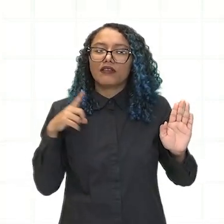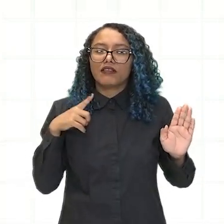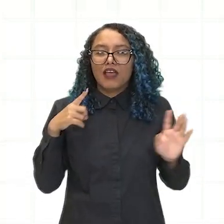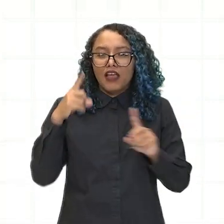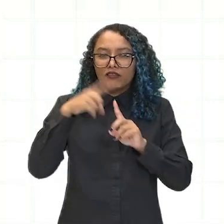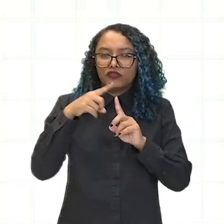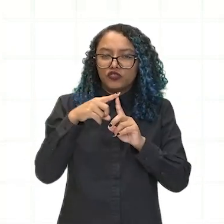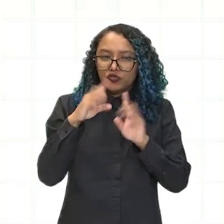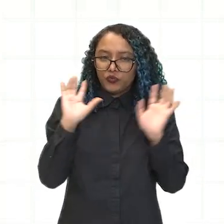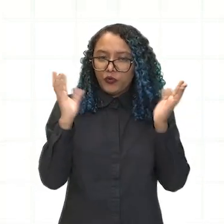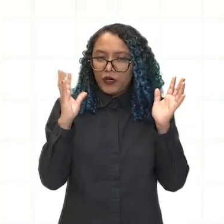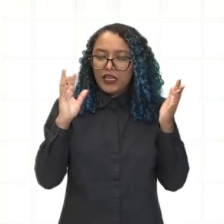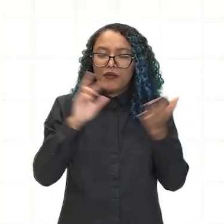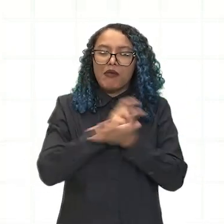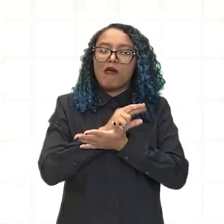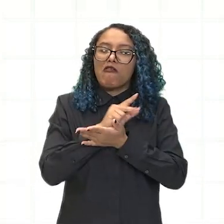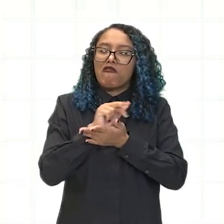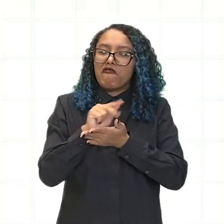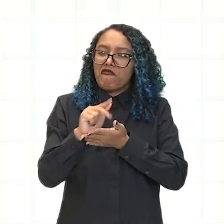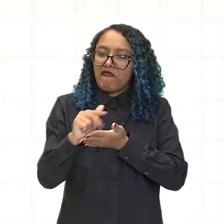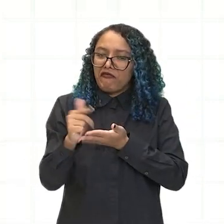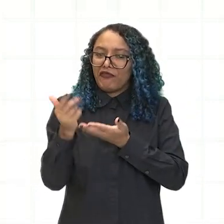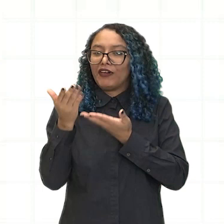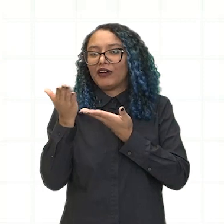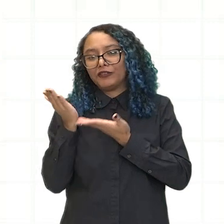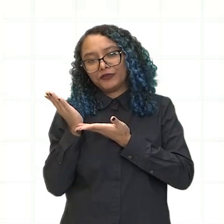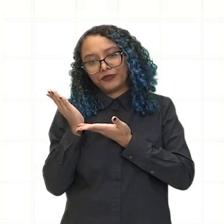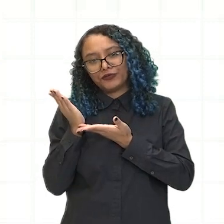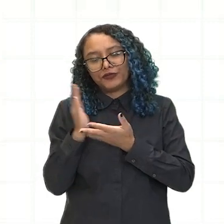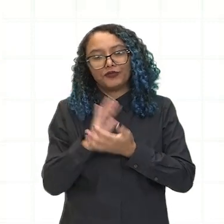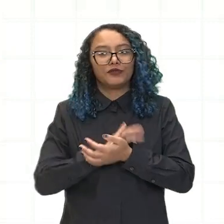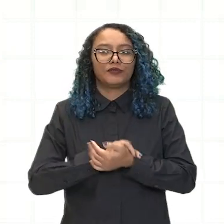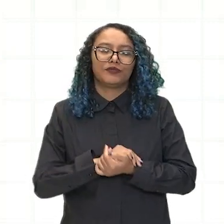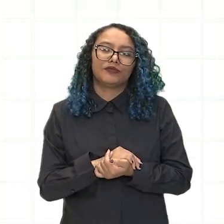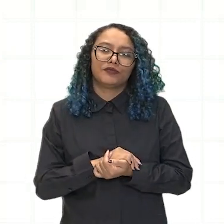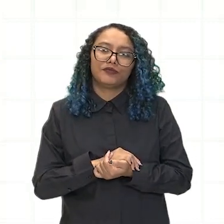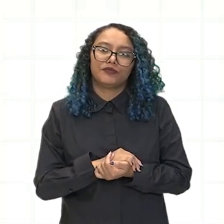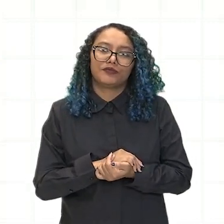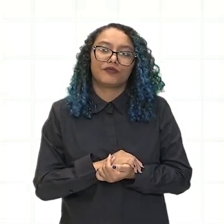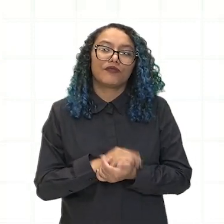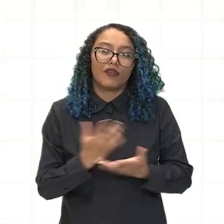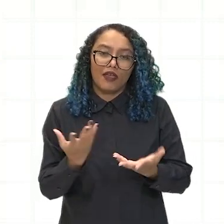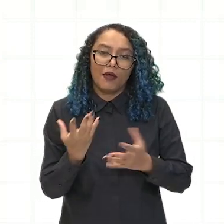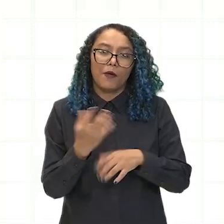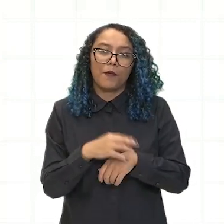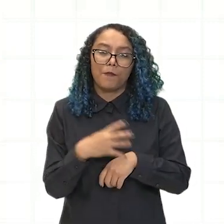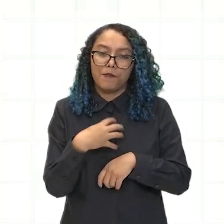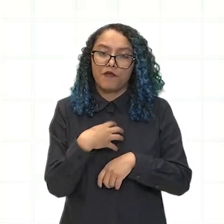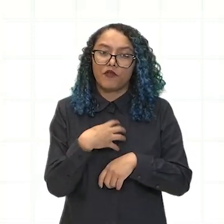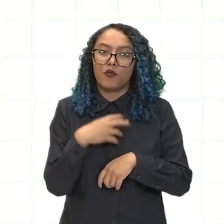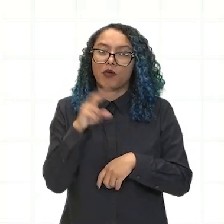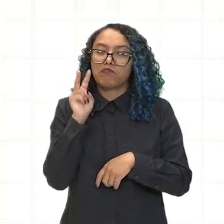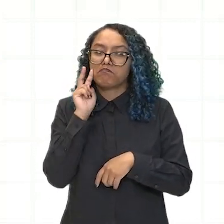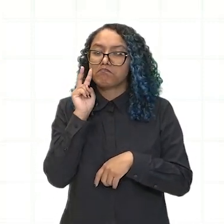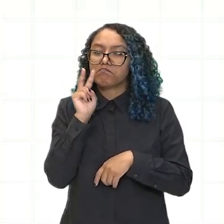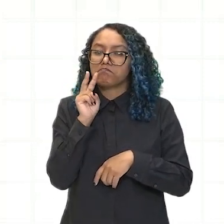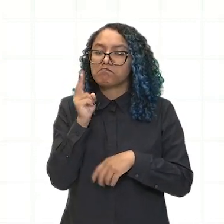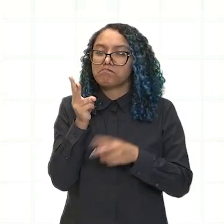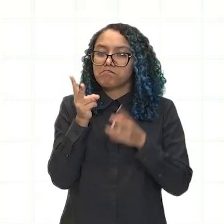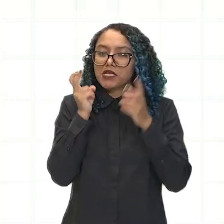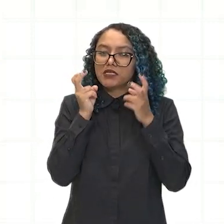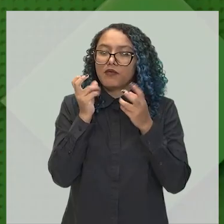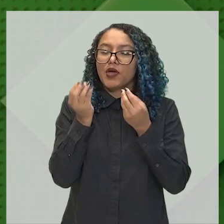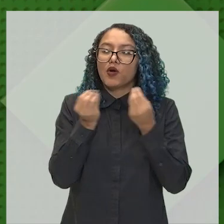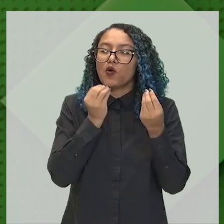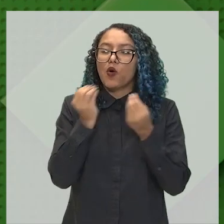estão observando ao longo do mapa mundi, tá? É uma melhor forma de observar